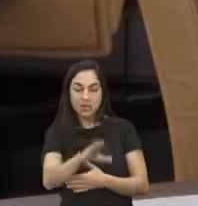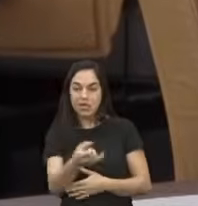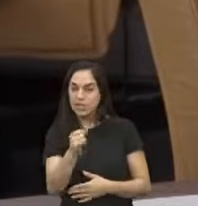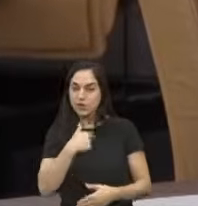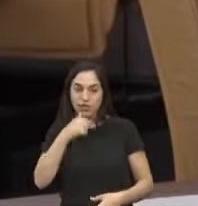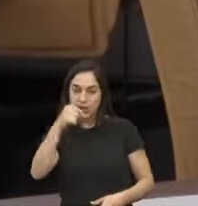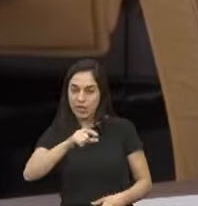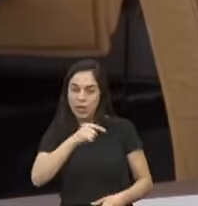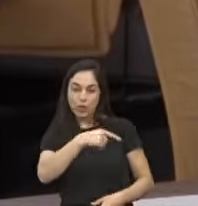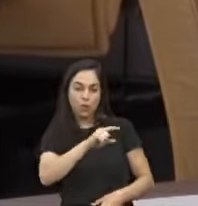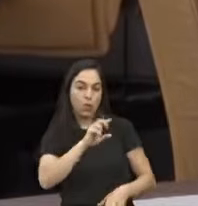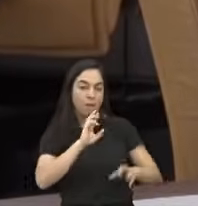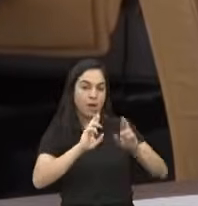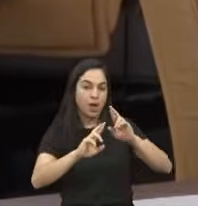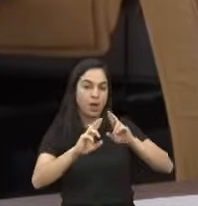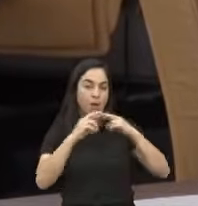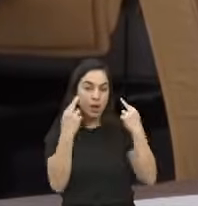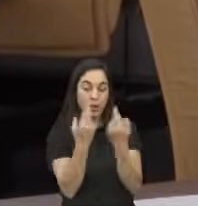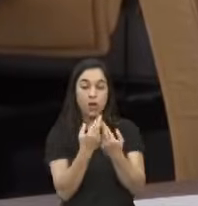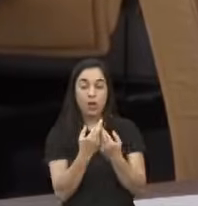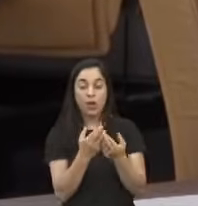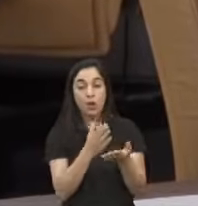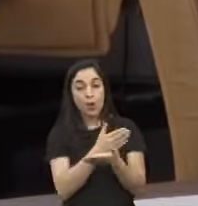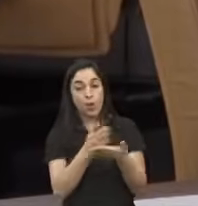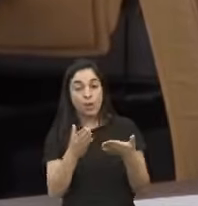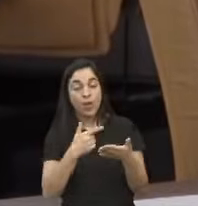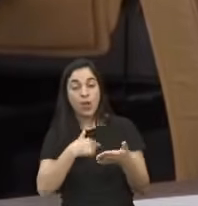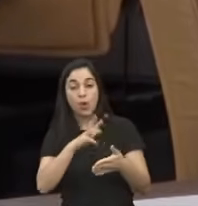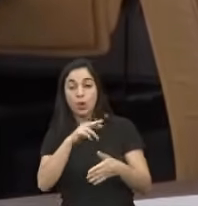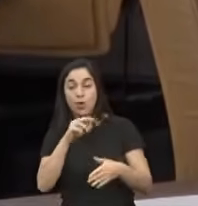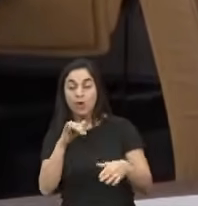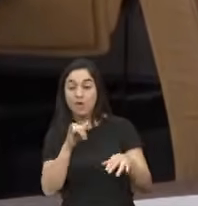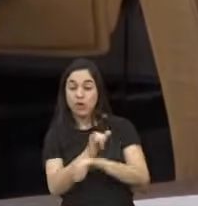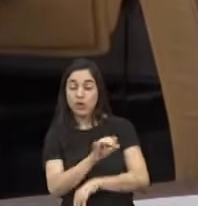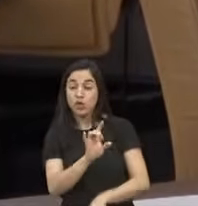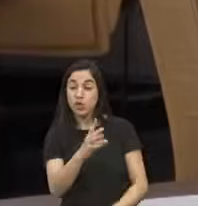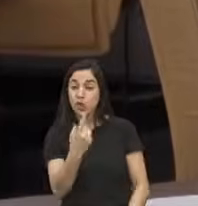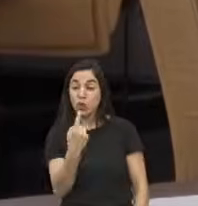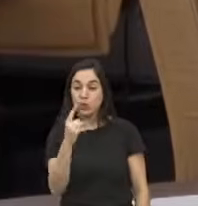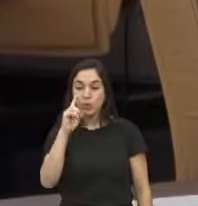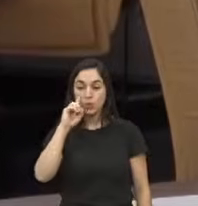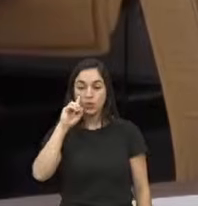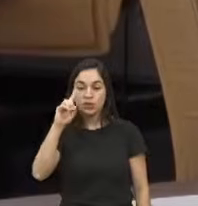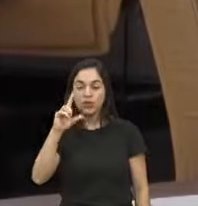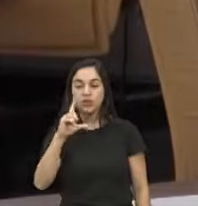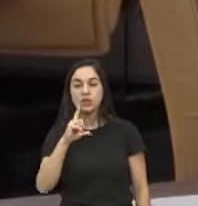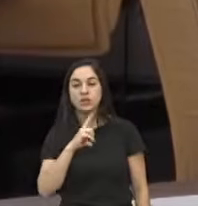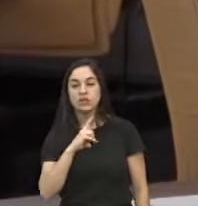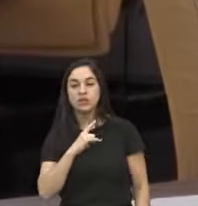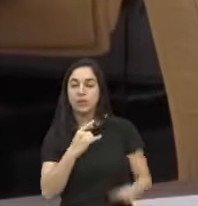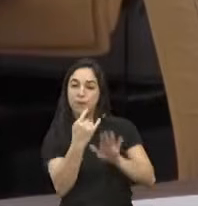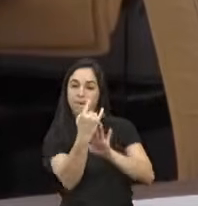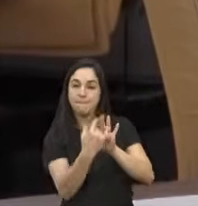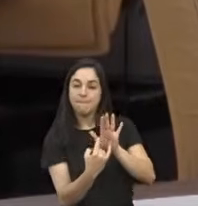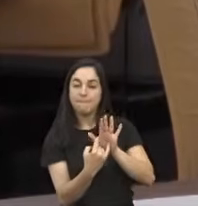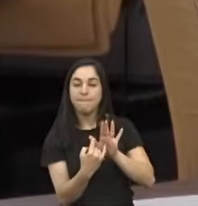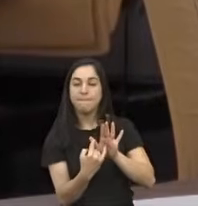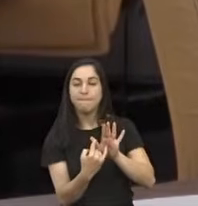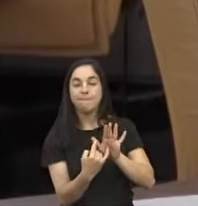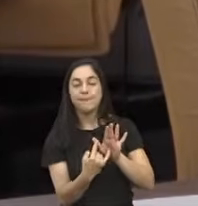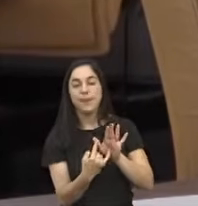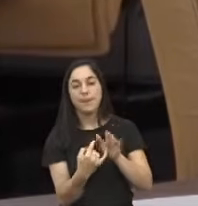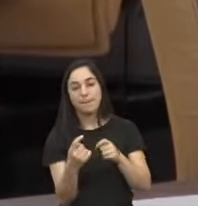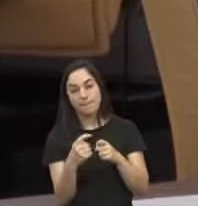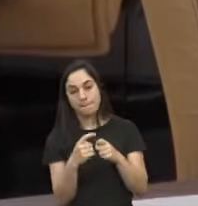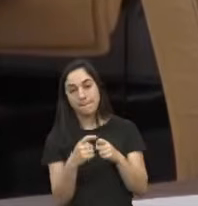interesse público. Nunca, desde o início do mandato, faltei, exceto por um dia, quando eu tive uma licença médica, inclusive no dia de sessão, foi comunicado